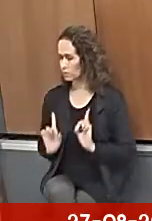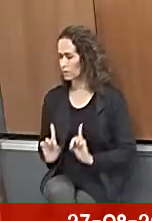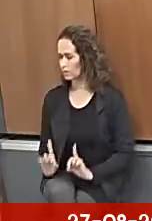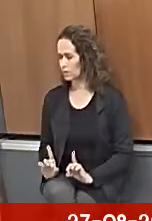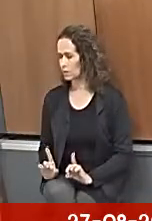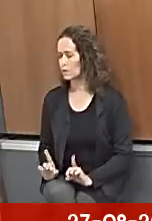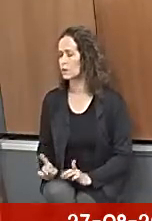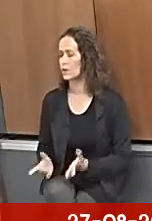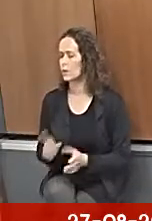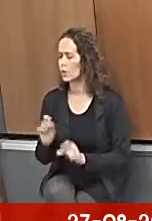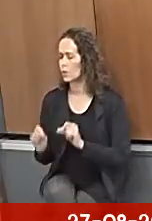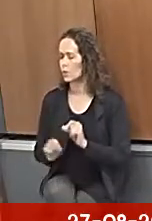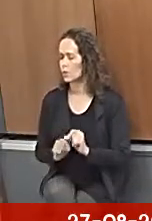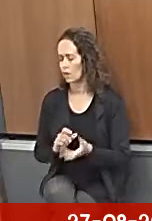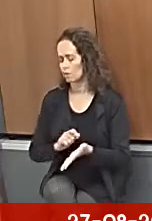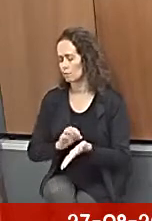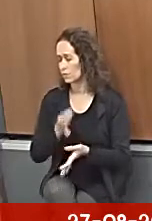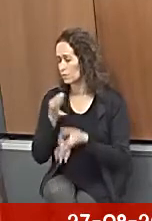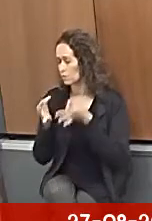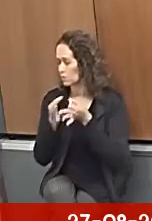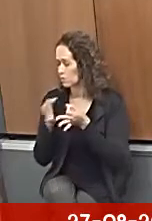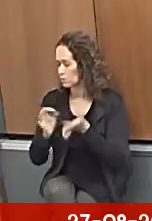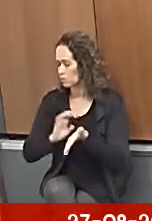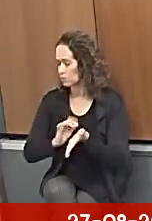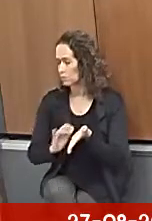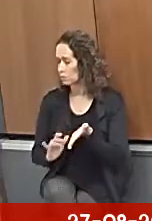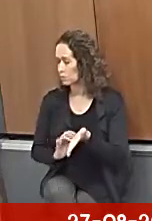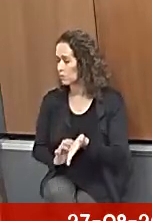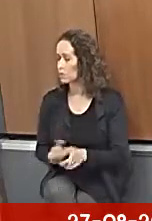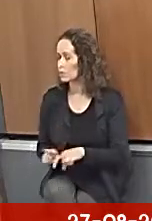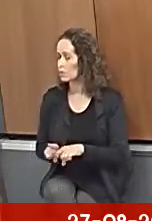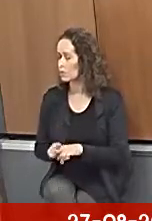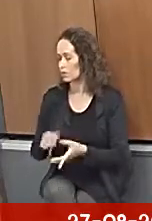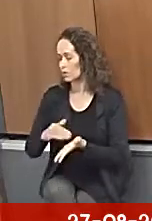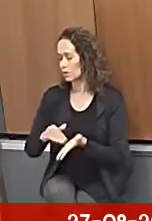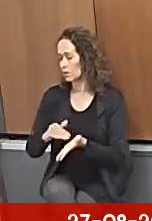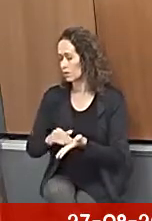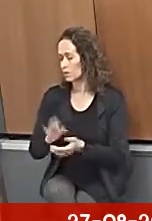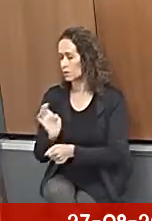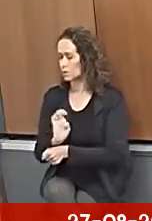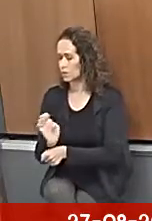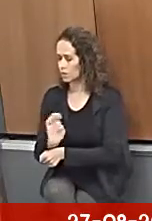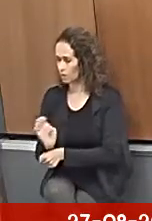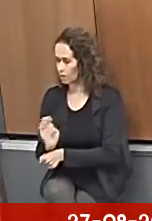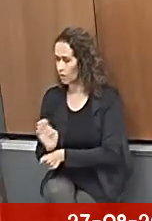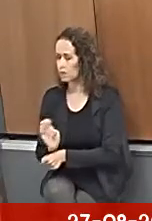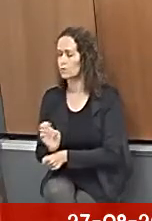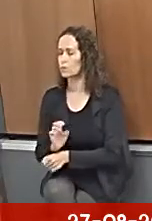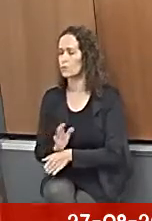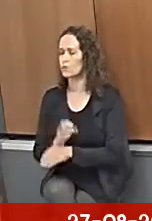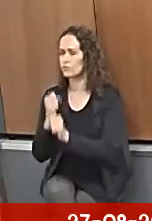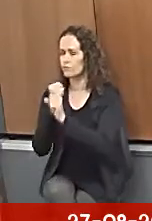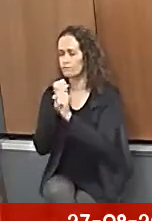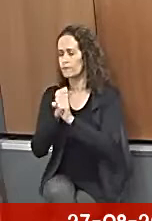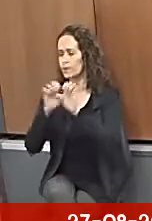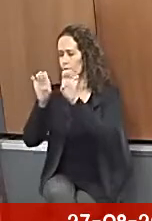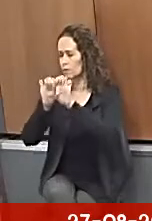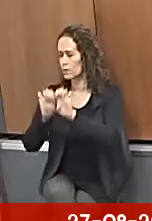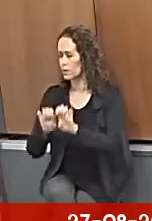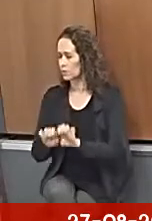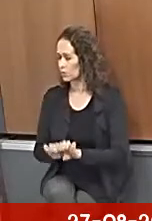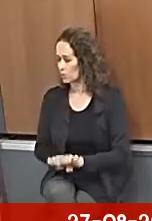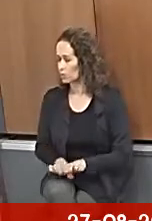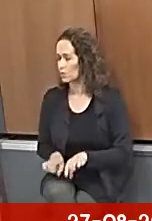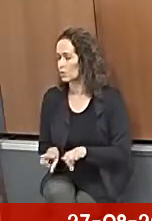subscreve que ela vai ser mesmo sendo do artigo dr seja encaminhada à secretaria de estado de infraestrutura e mobilidade a seinfra pedido de